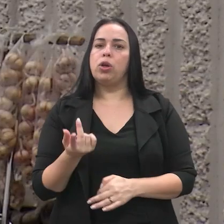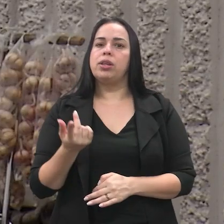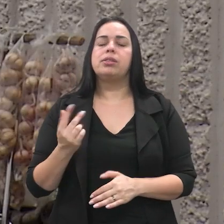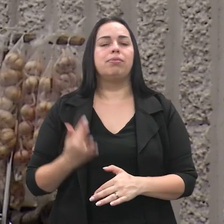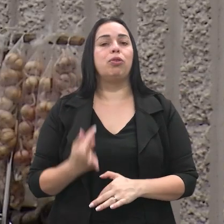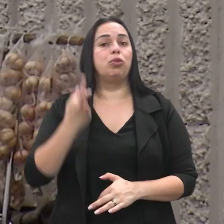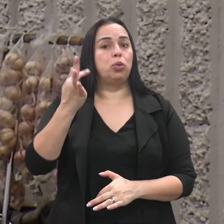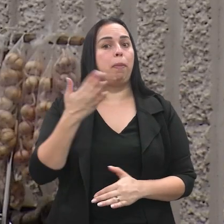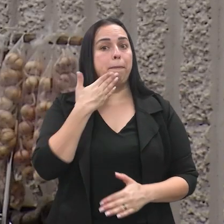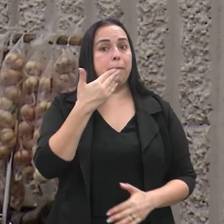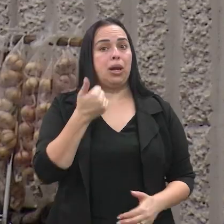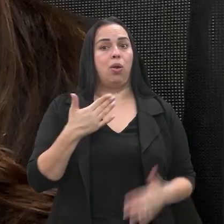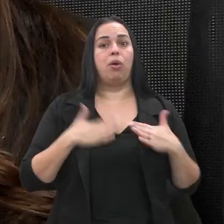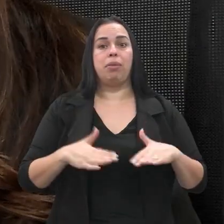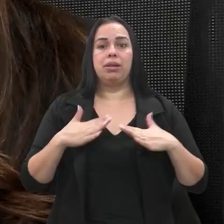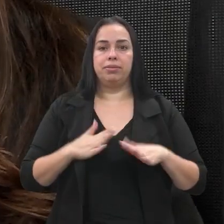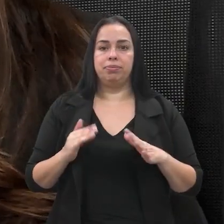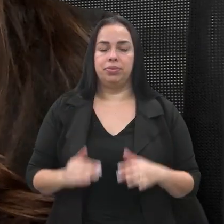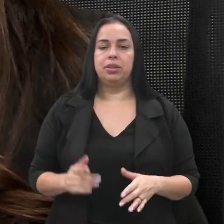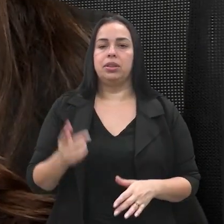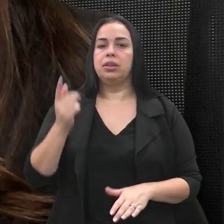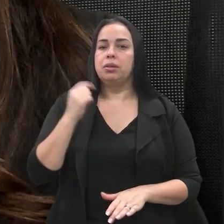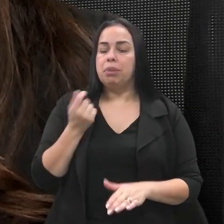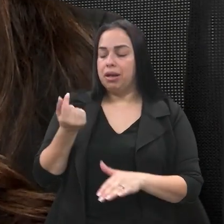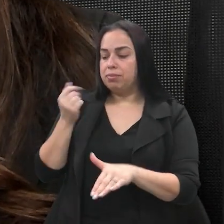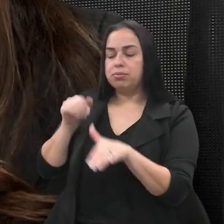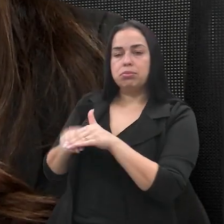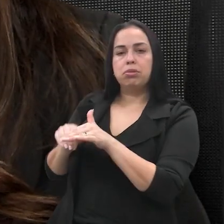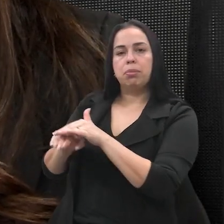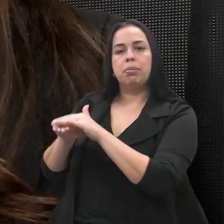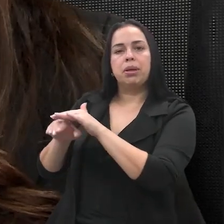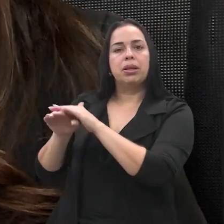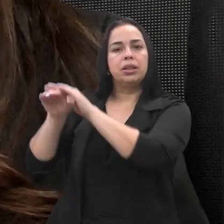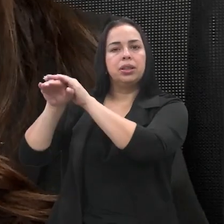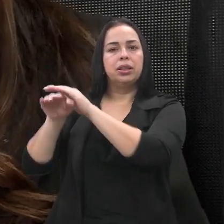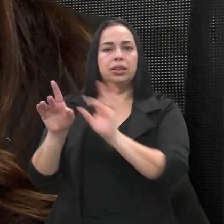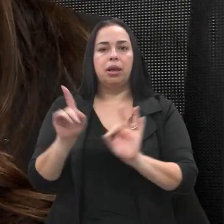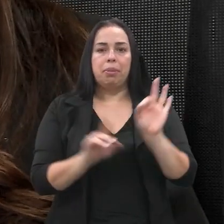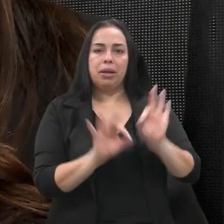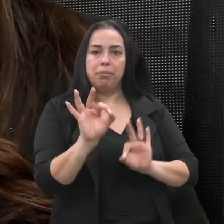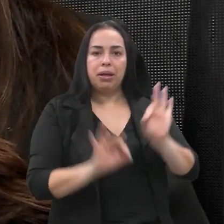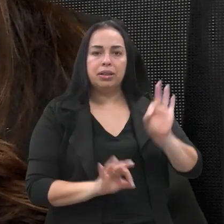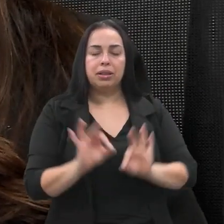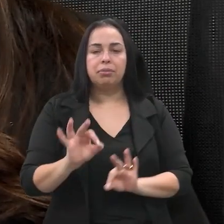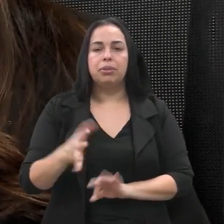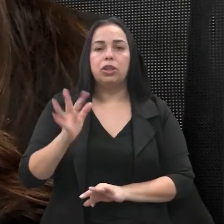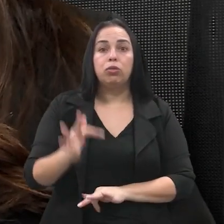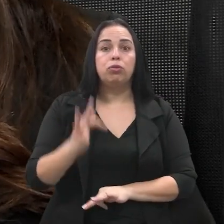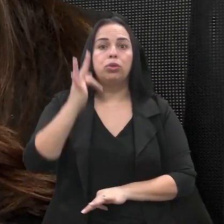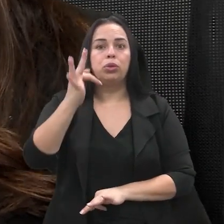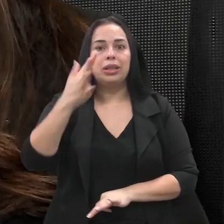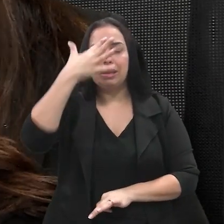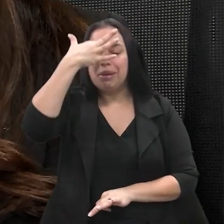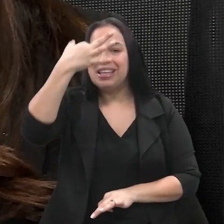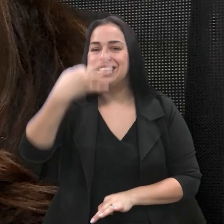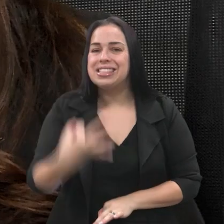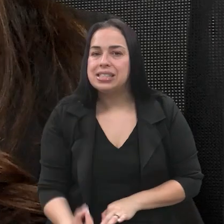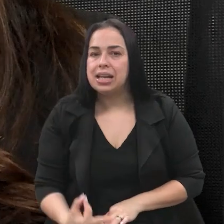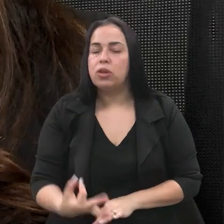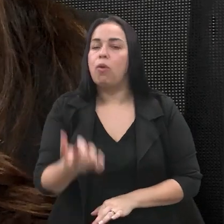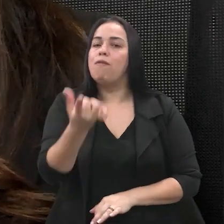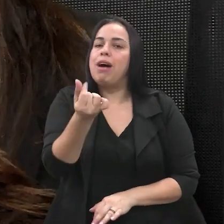garantia de um futuro mais tranquilo. Fazer o planejamento previdenciário financeiro, porque a partir dali você vai saber o valor exato da